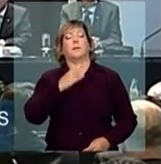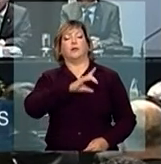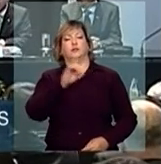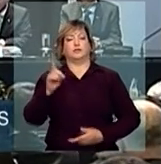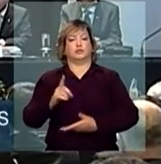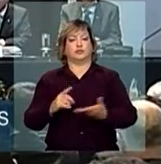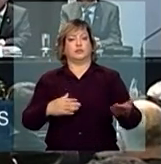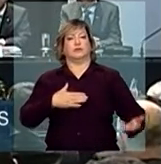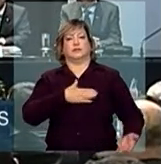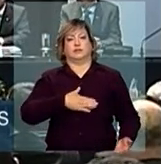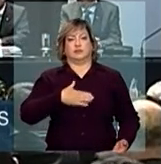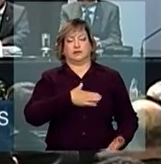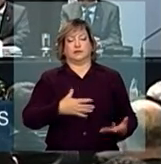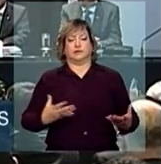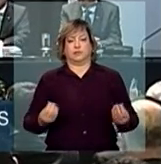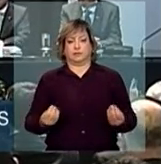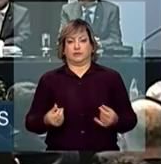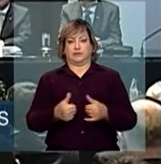muito grande estar aqui.